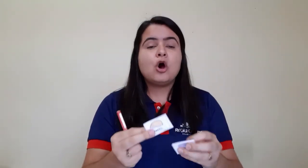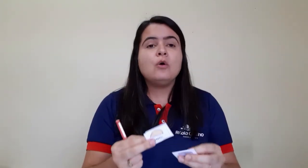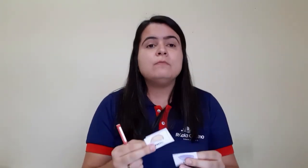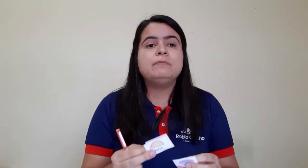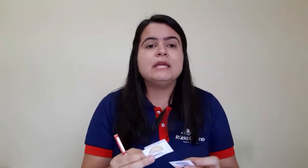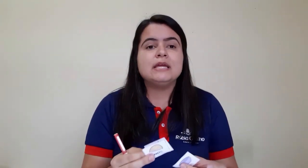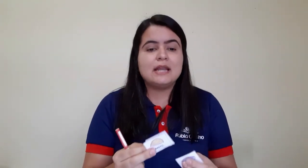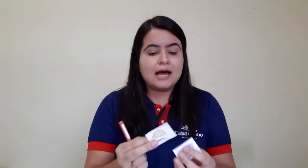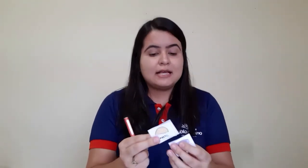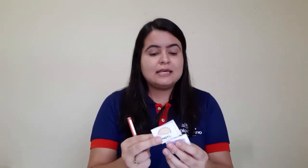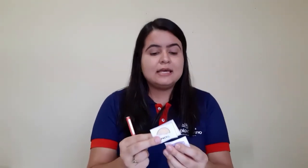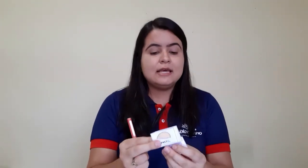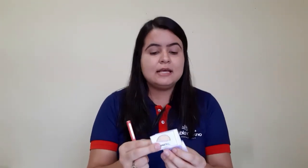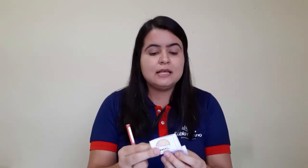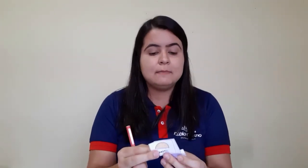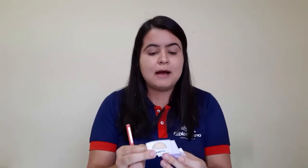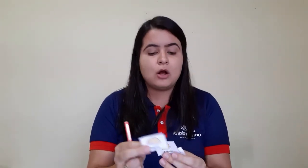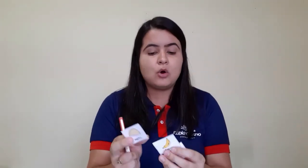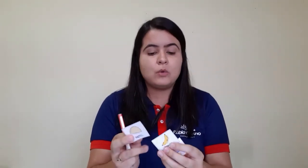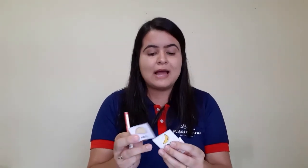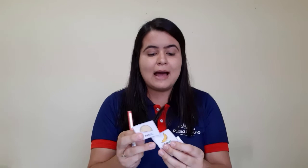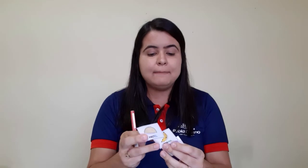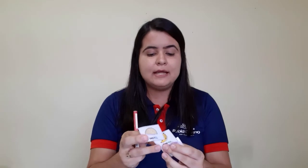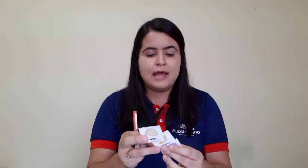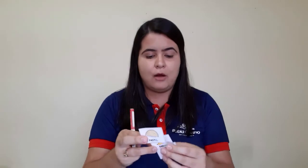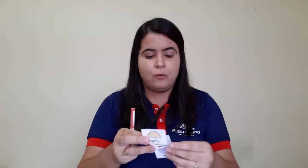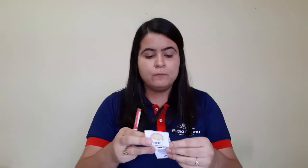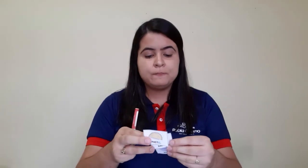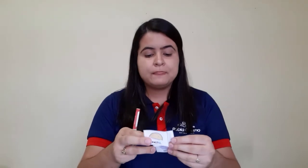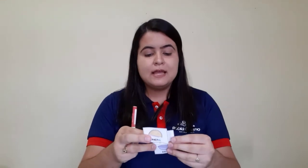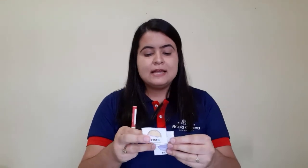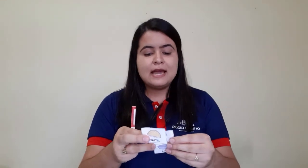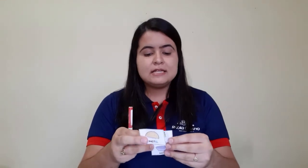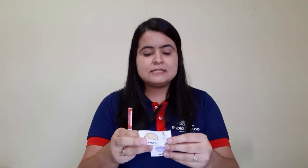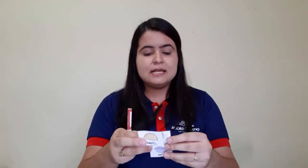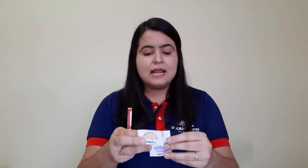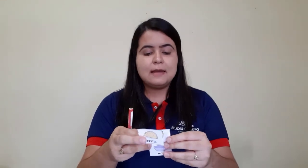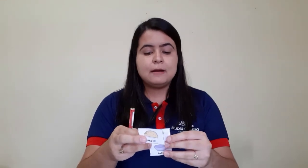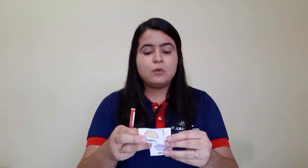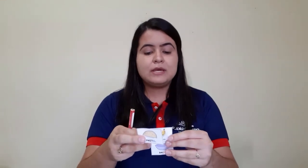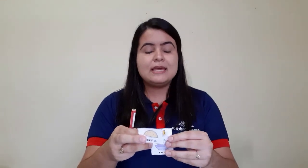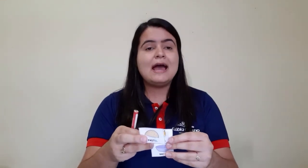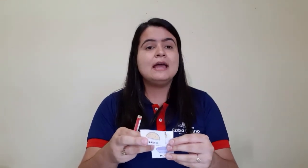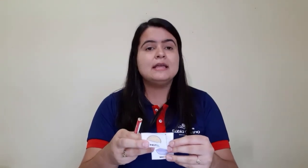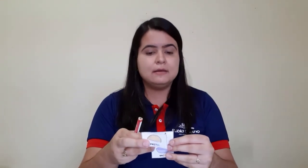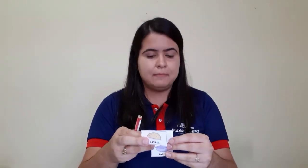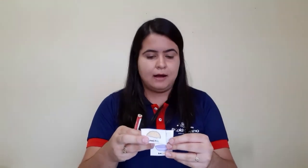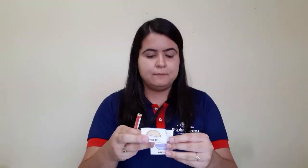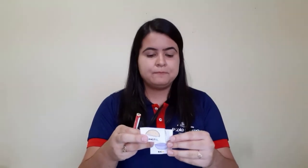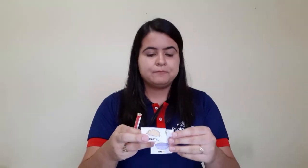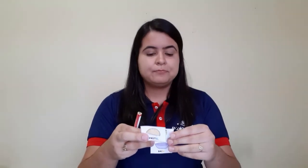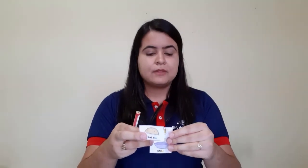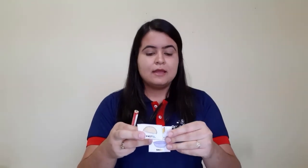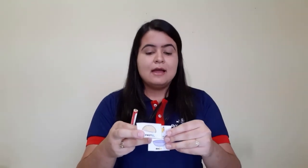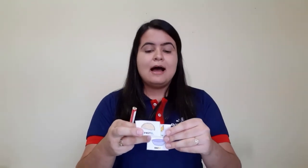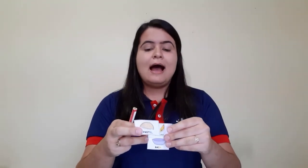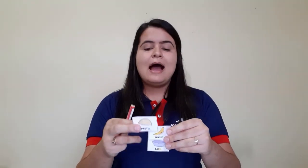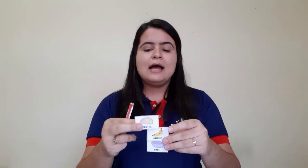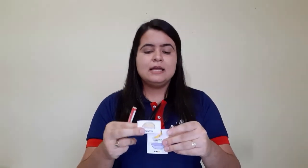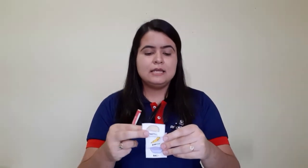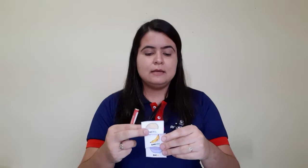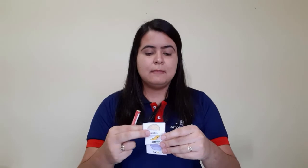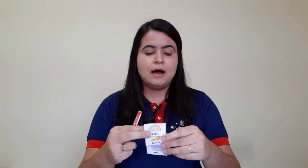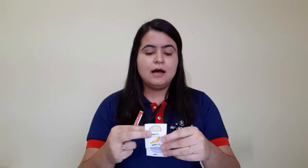que combina, que rima com Gabriel. Quem se lembra o que é rima?